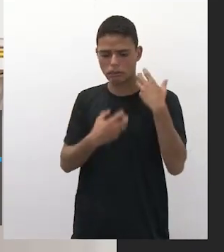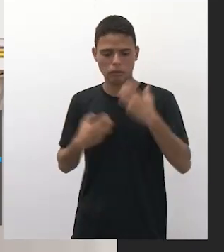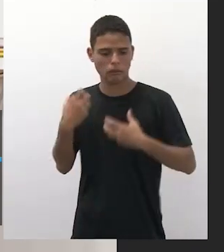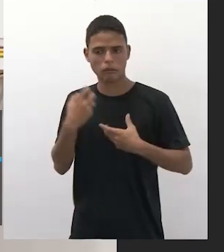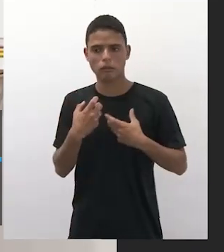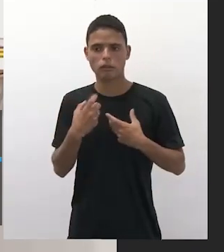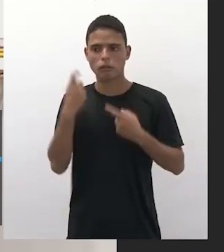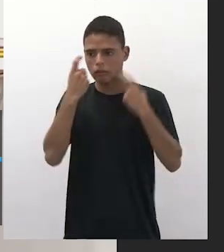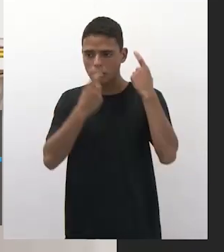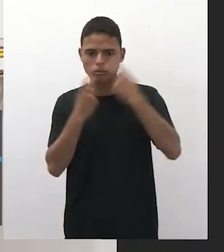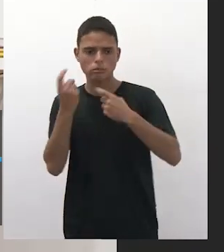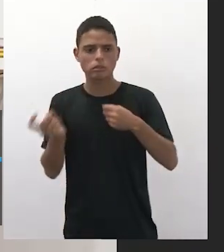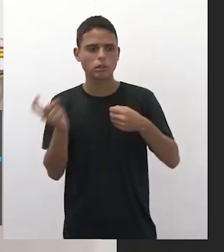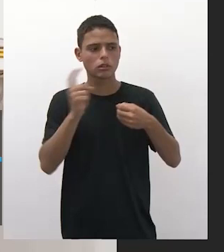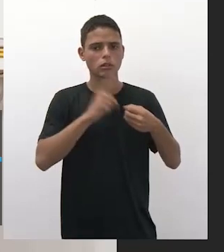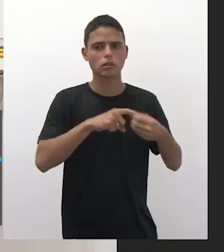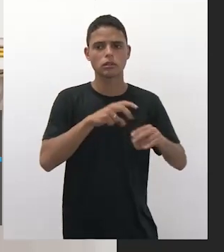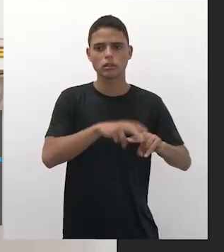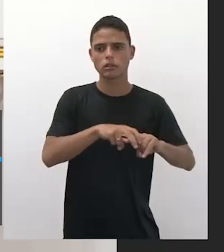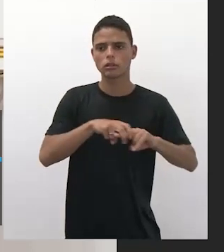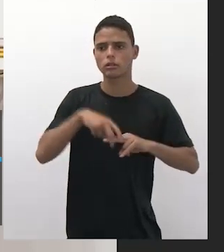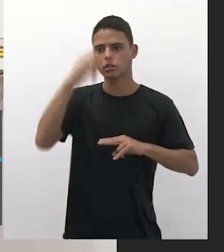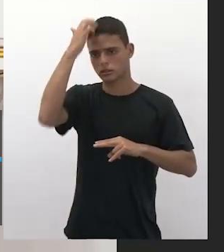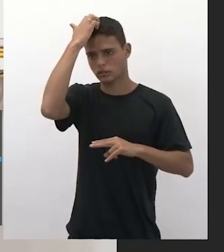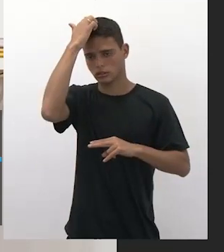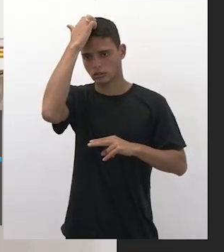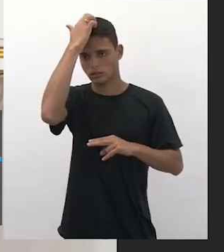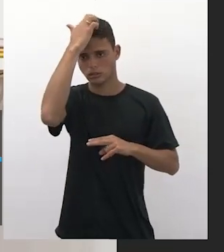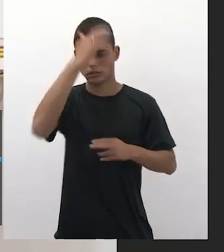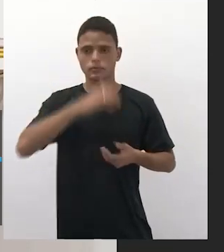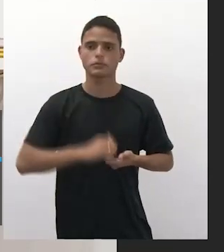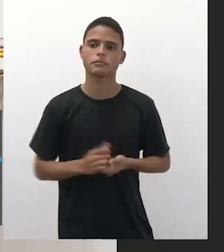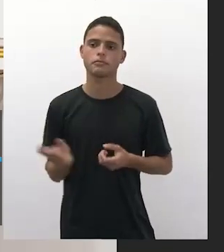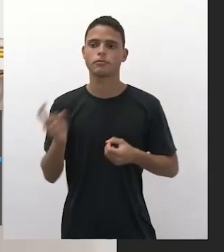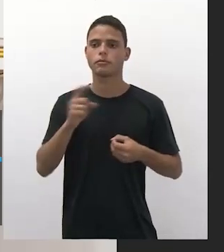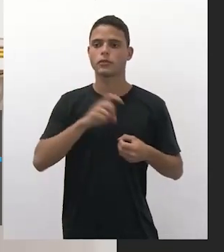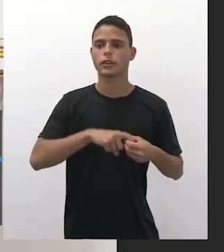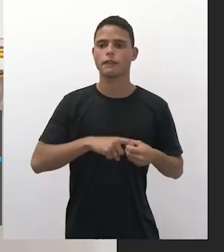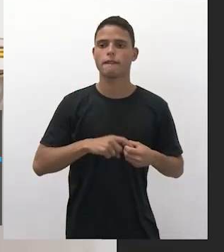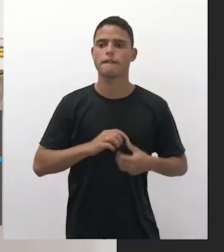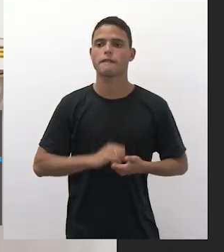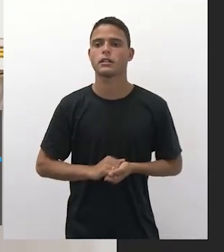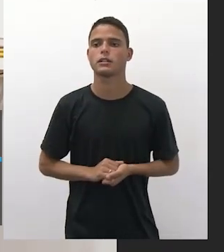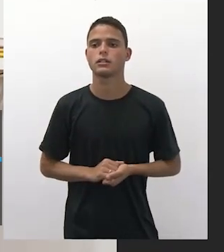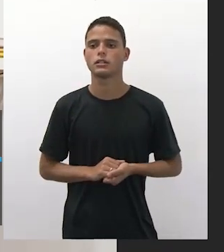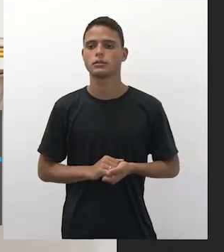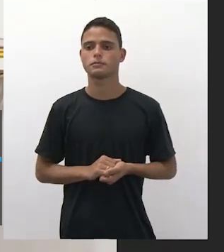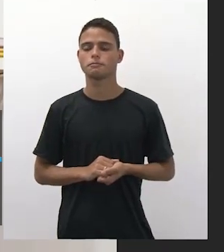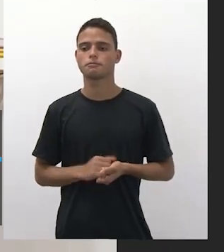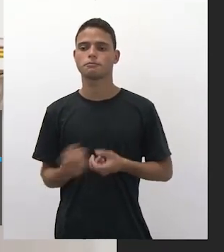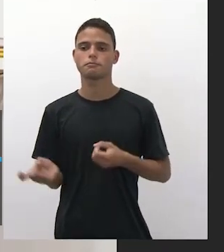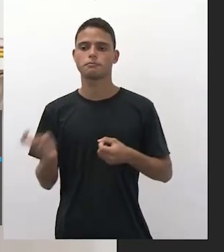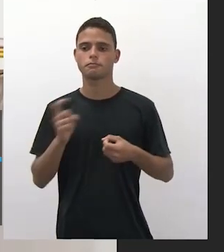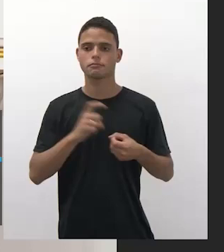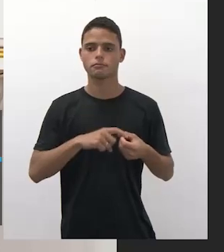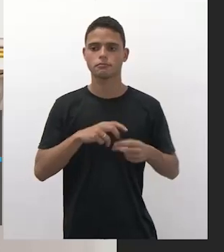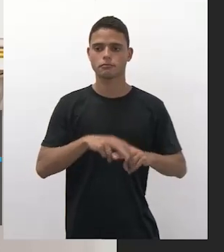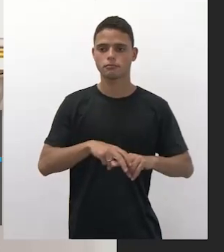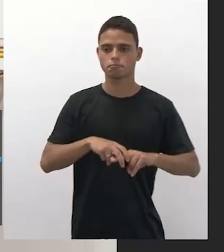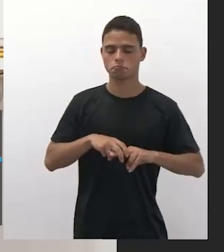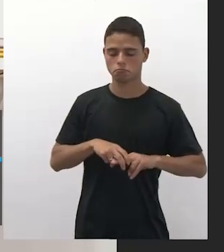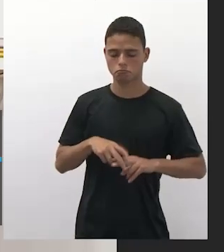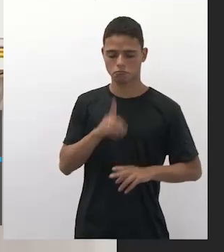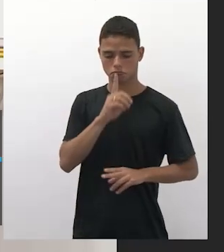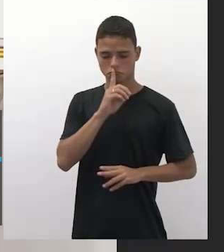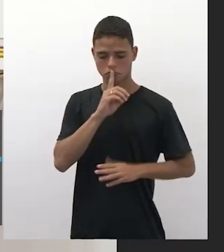primeiro ano, eu peguei as minhas coisas assim, e voltei, não conversei com ninguém